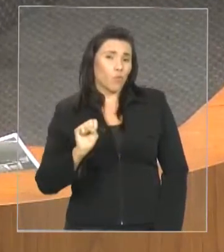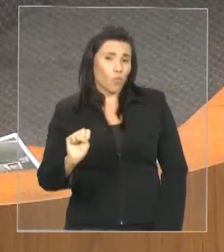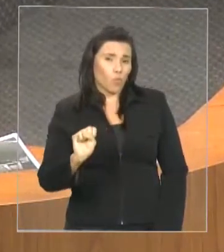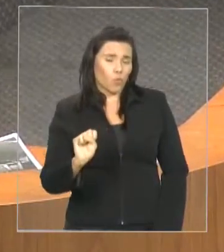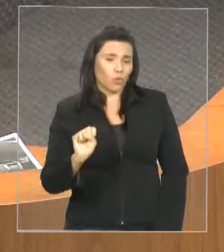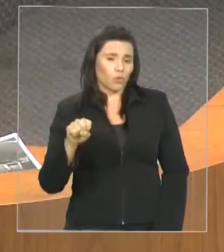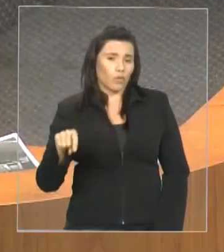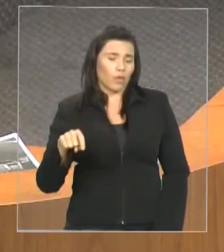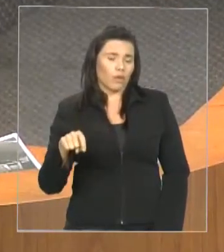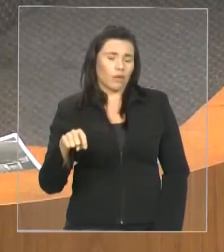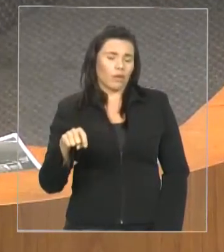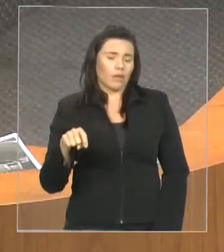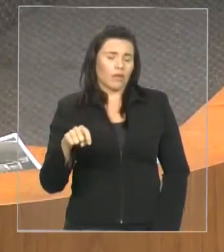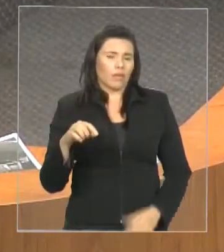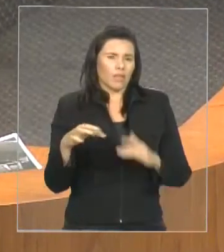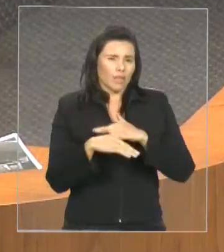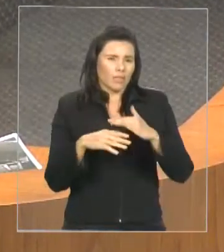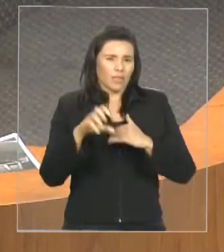com deficiência